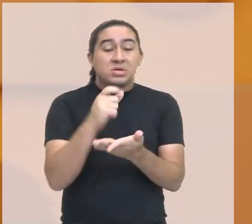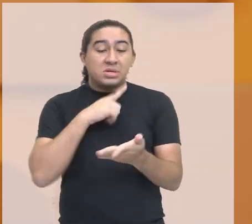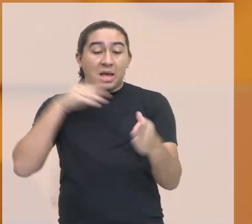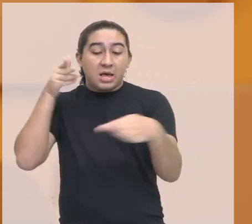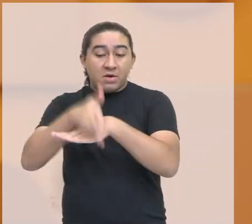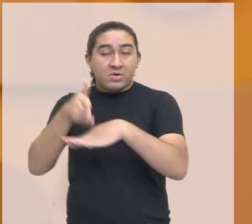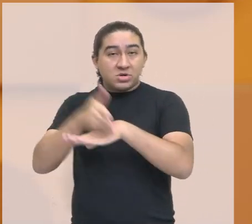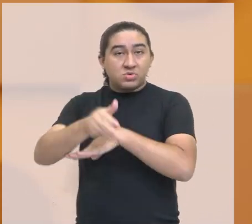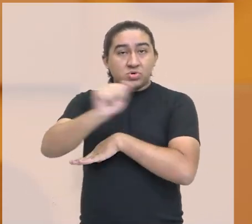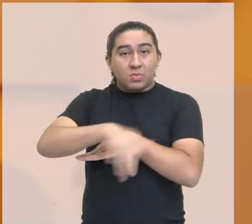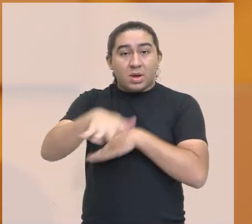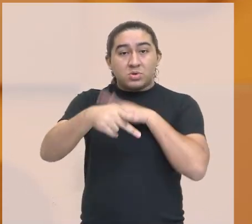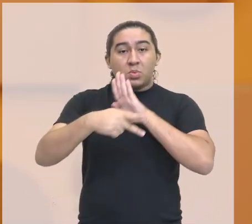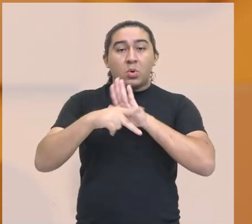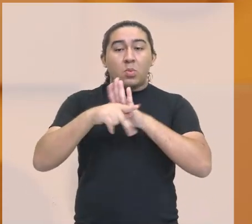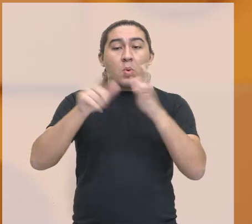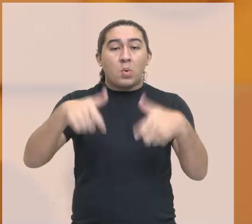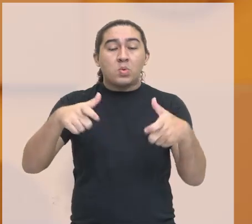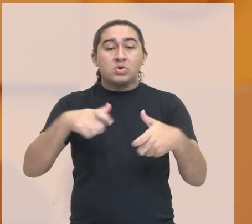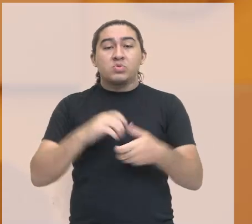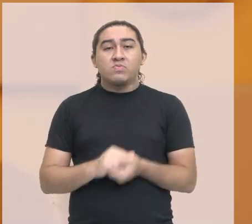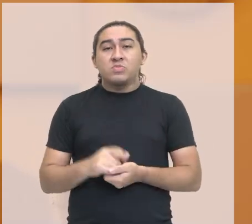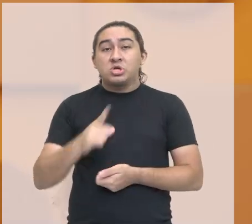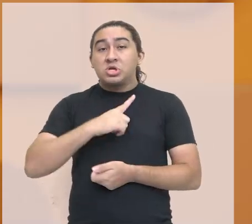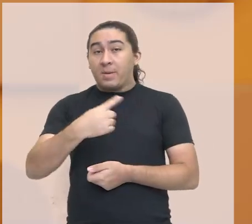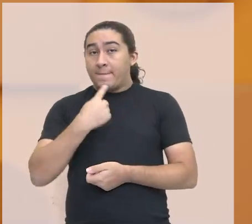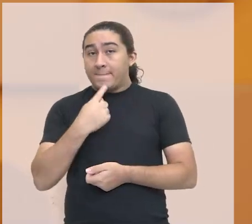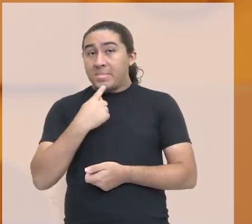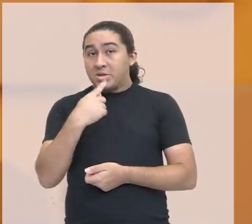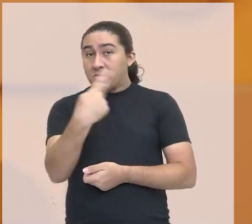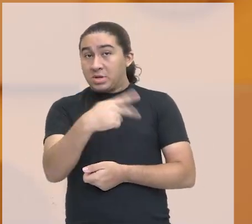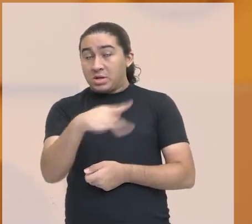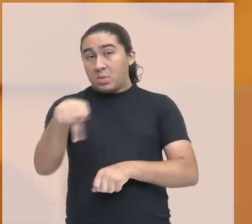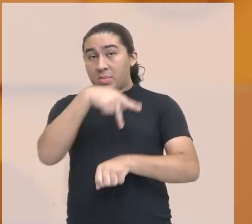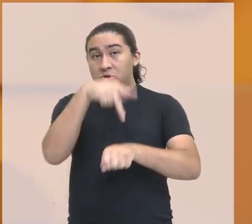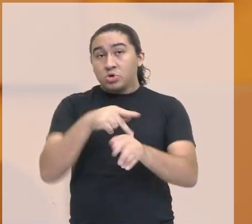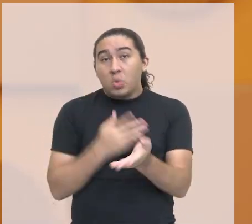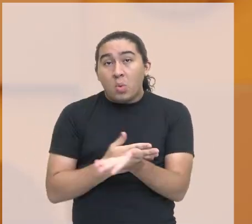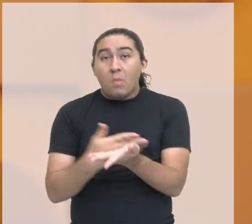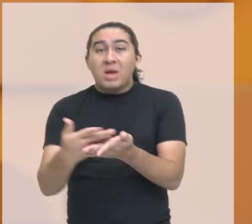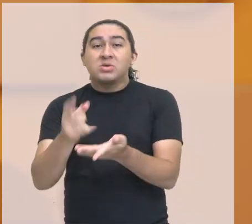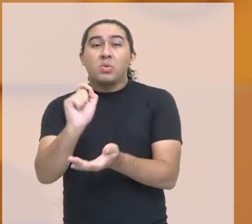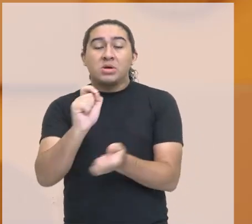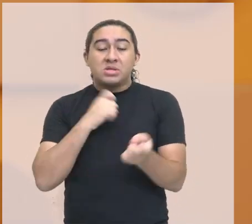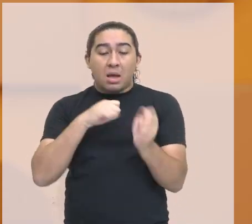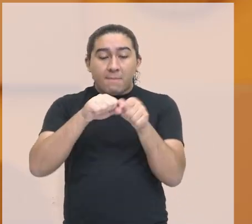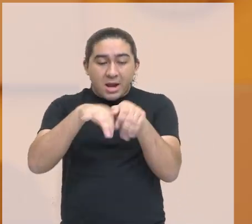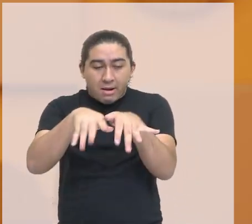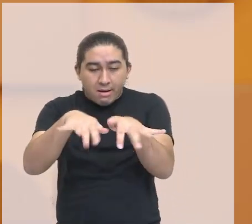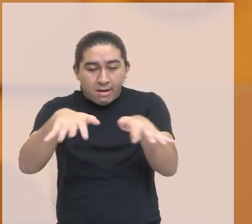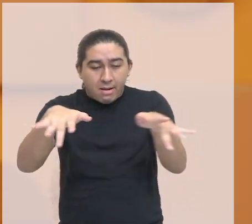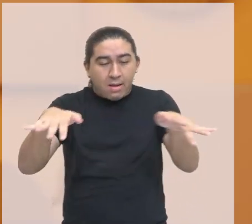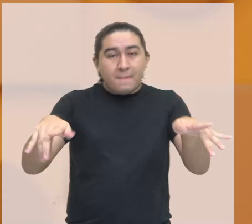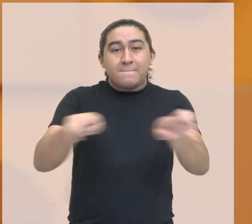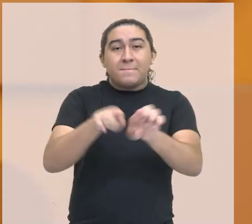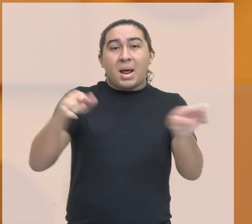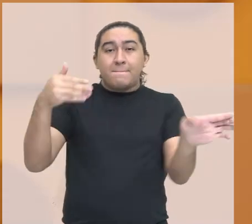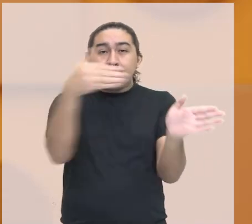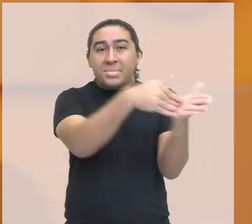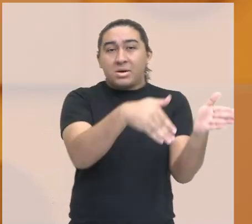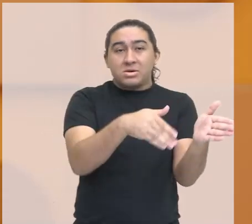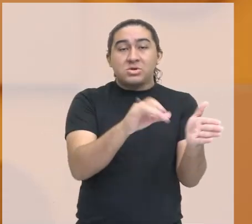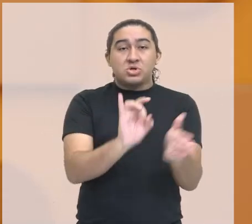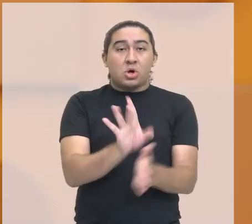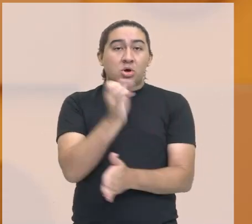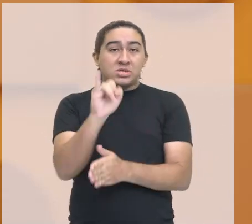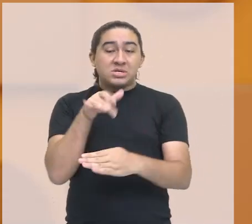invadir os territórios ali ao seu redor, iniciando uma expansão que só vai ser brecada com a